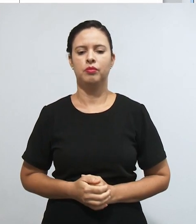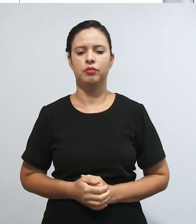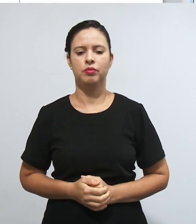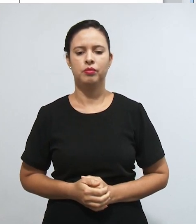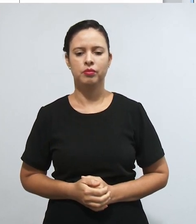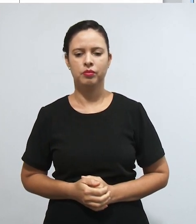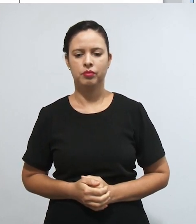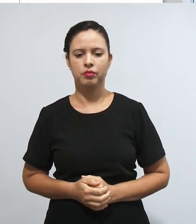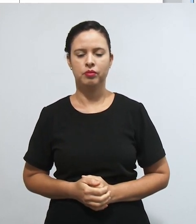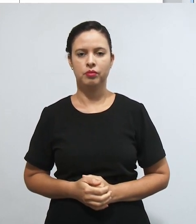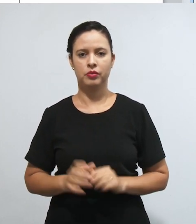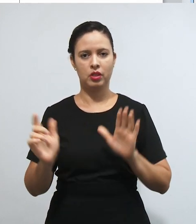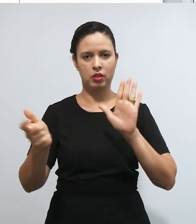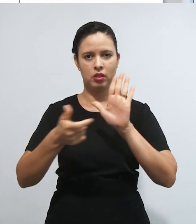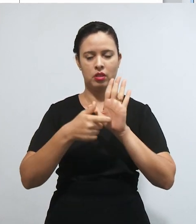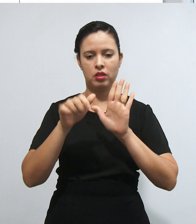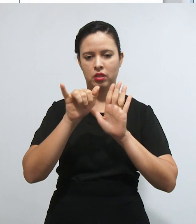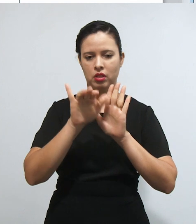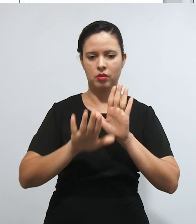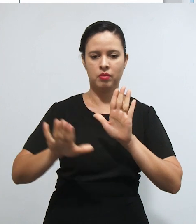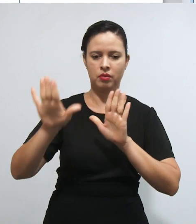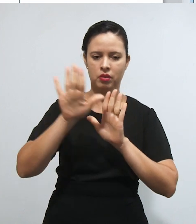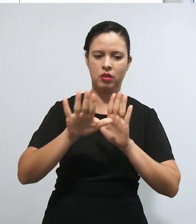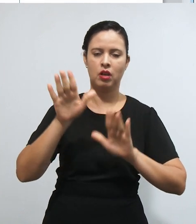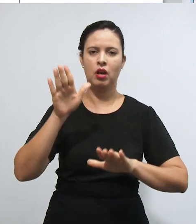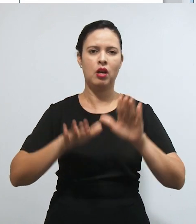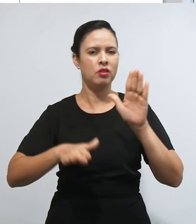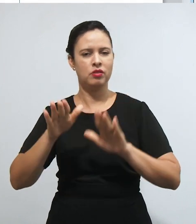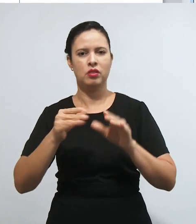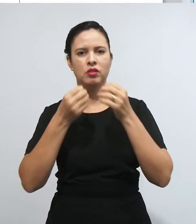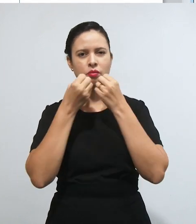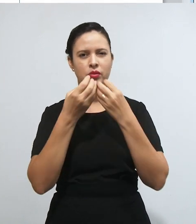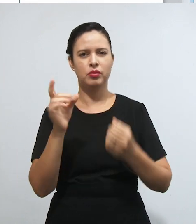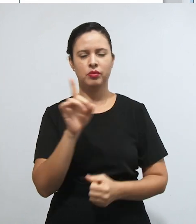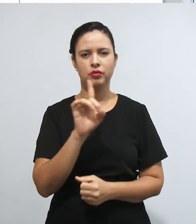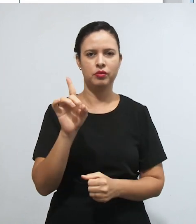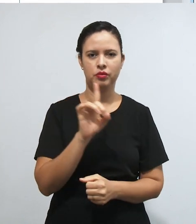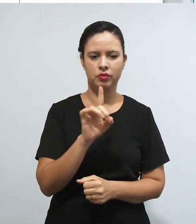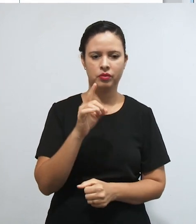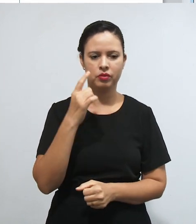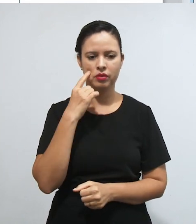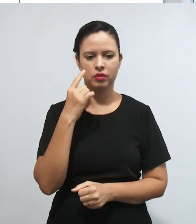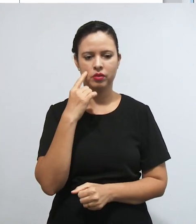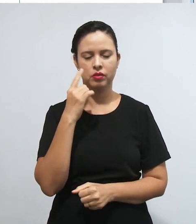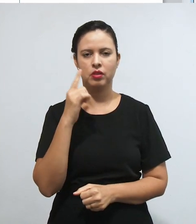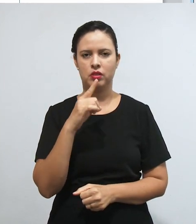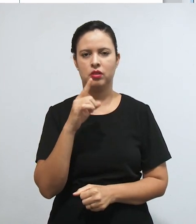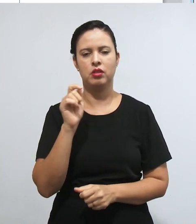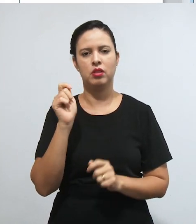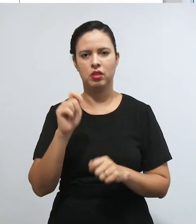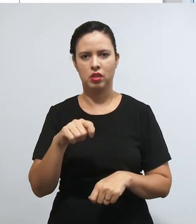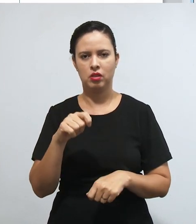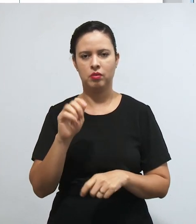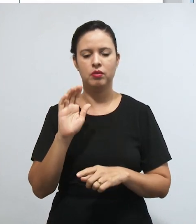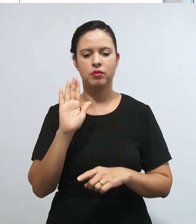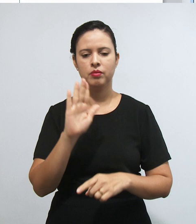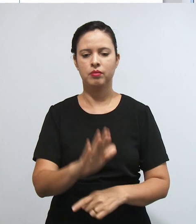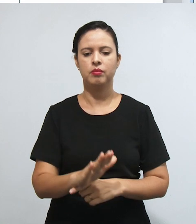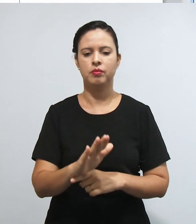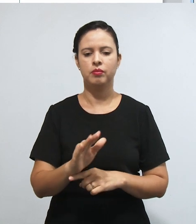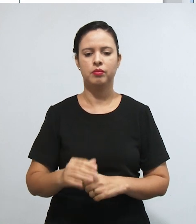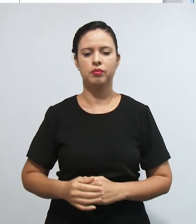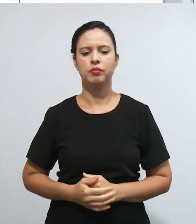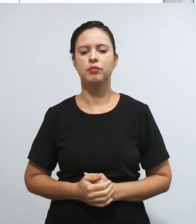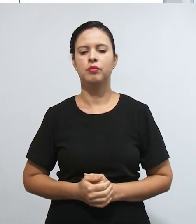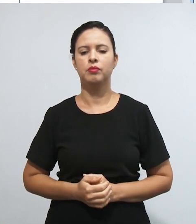você clica aqui na imagem. Às vezes não funciona tão bem essa função aqui, mas ela quebra um galho. Definir cor transparente, né,